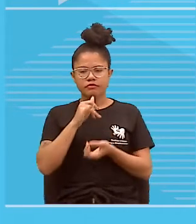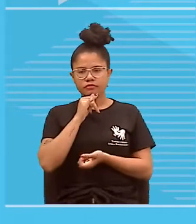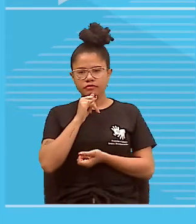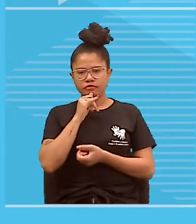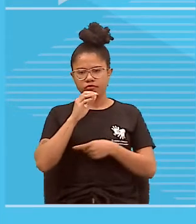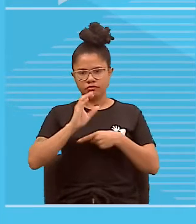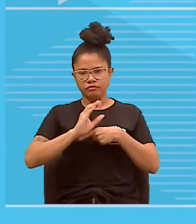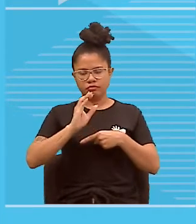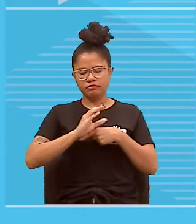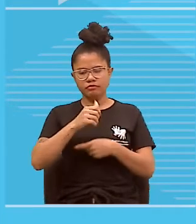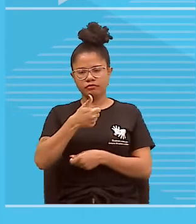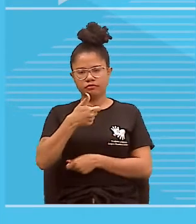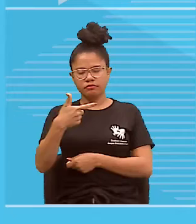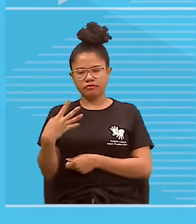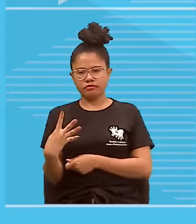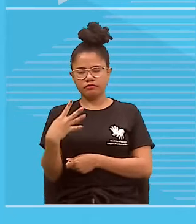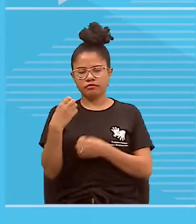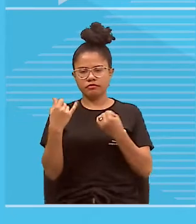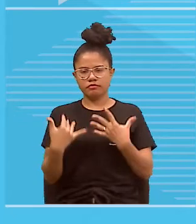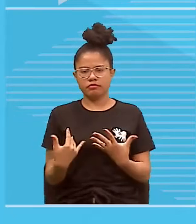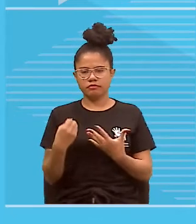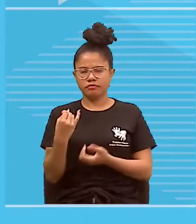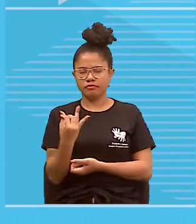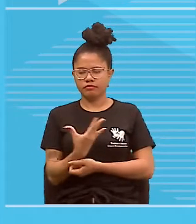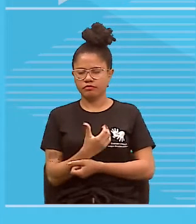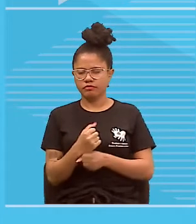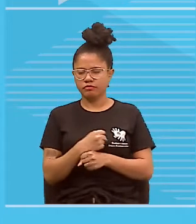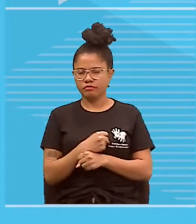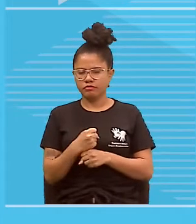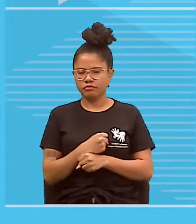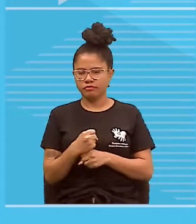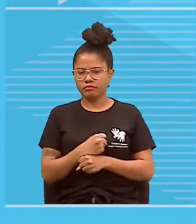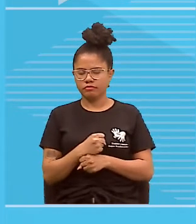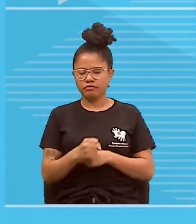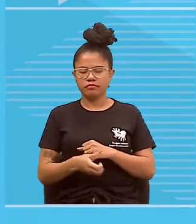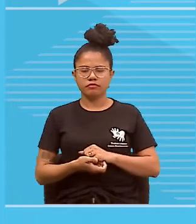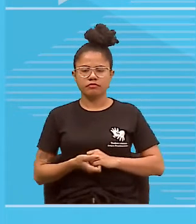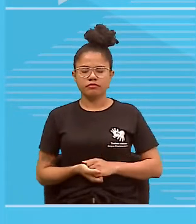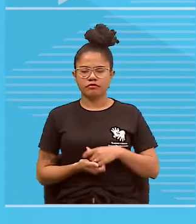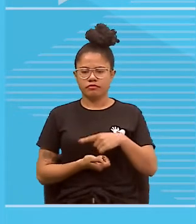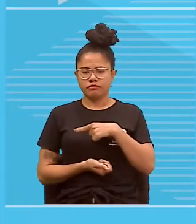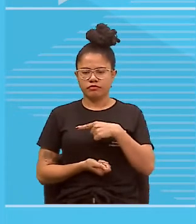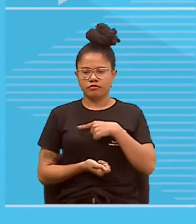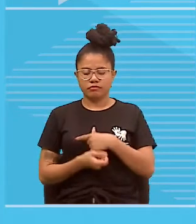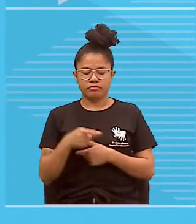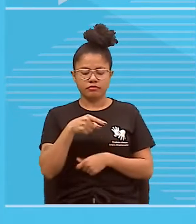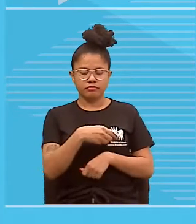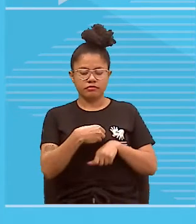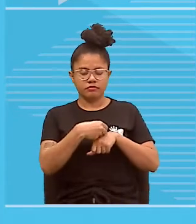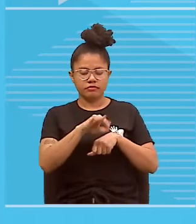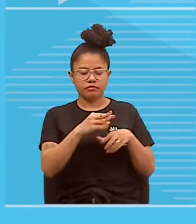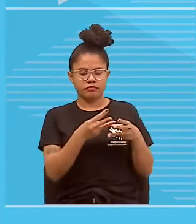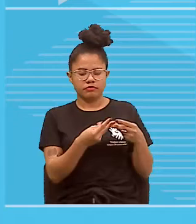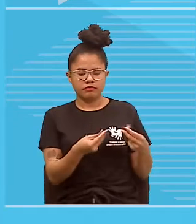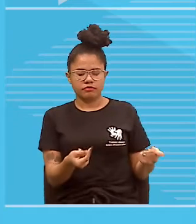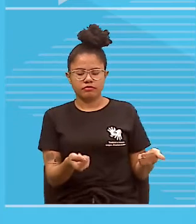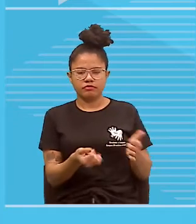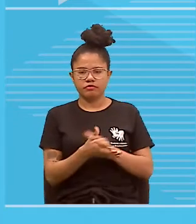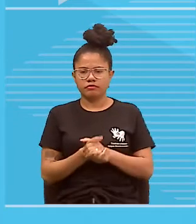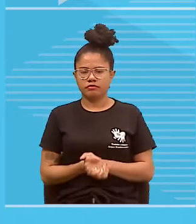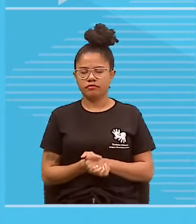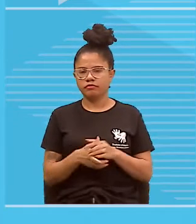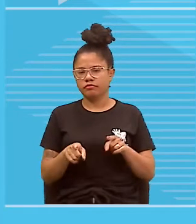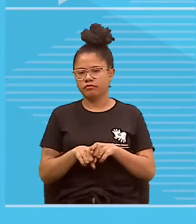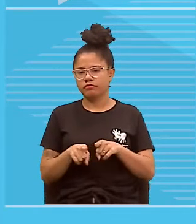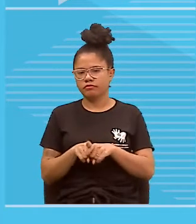o carbono 14 que diz quantos mil anos quantos mil anos tem aquele fóssil né e outras